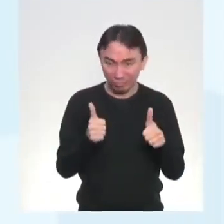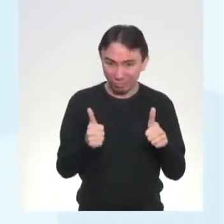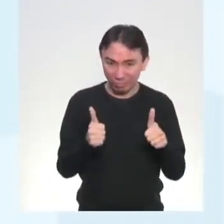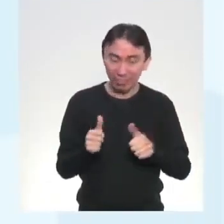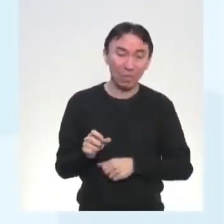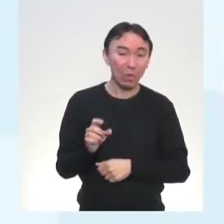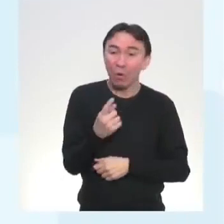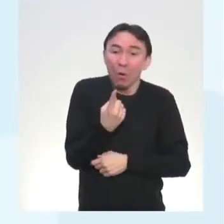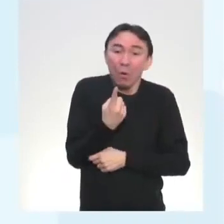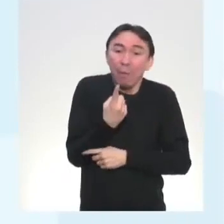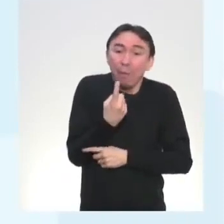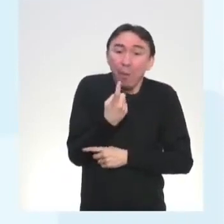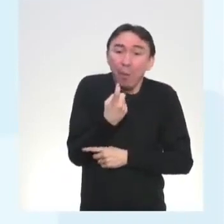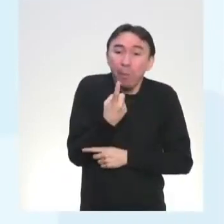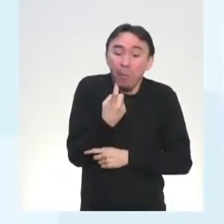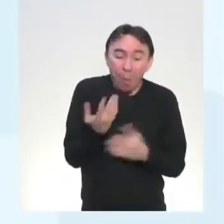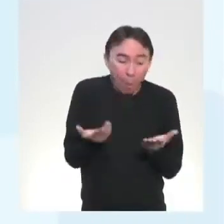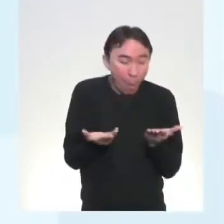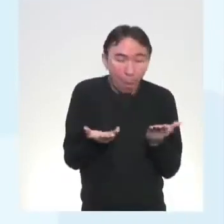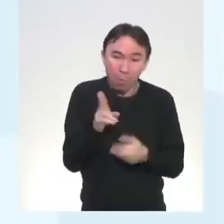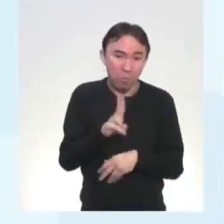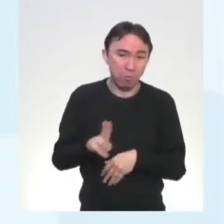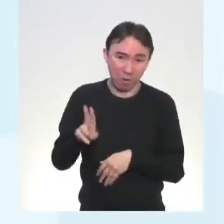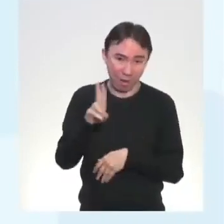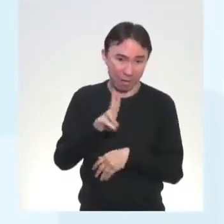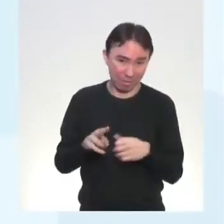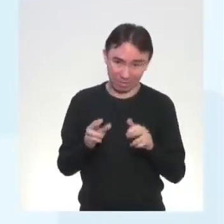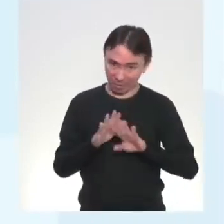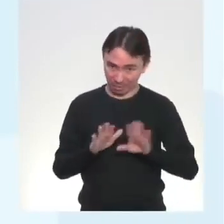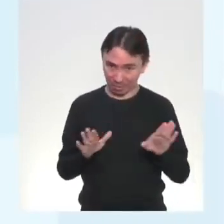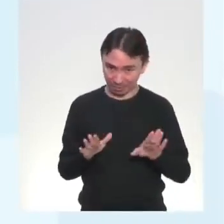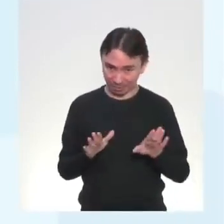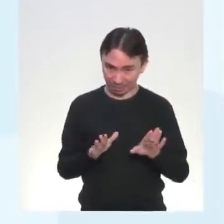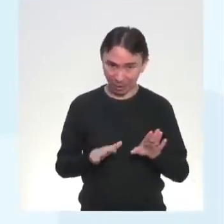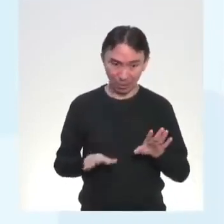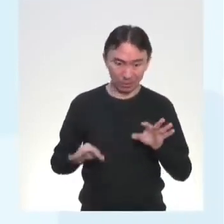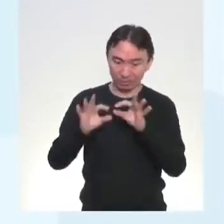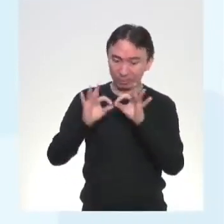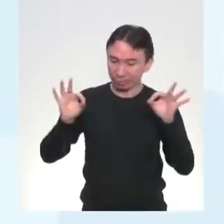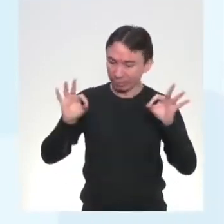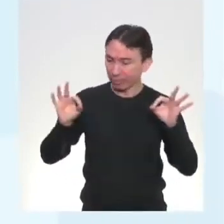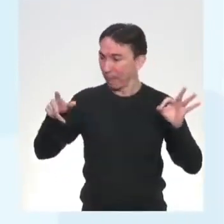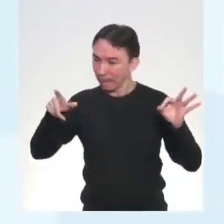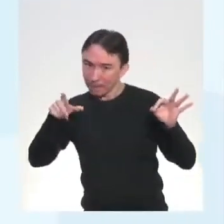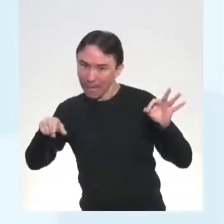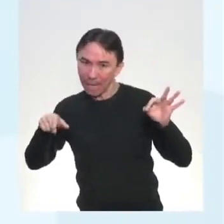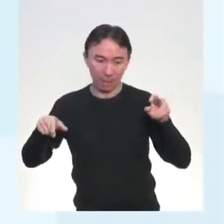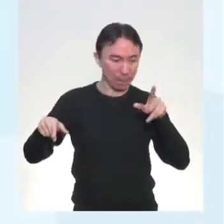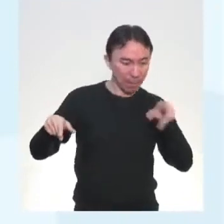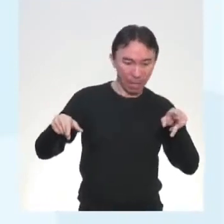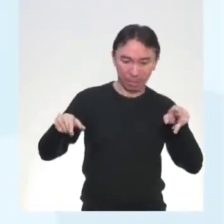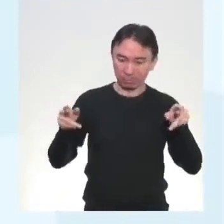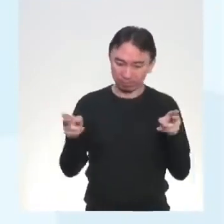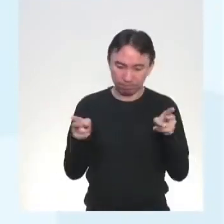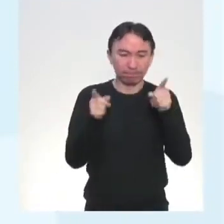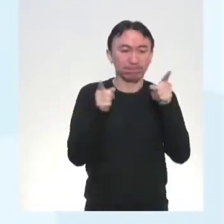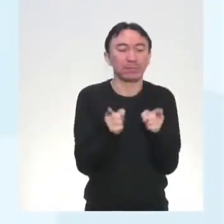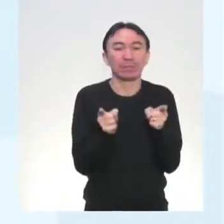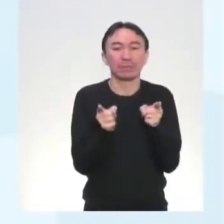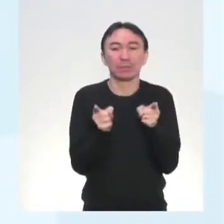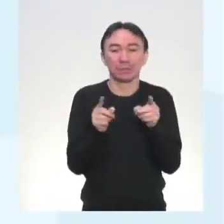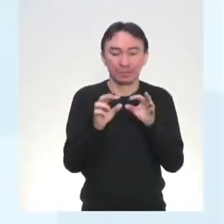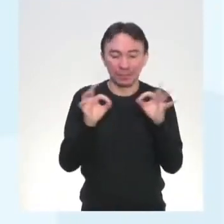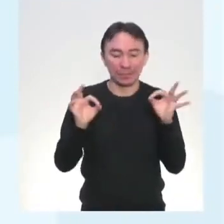é só um que a gente vai utilizar para o nosso trabalho de hoje. Então, eu vou separar ele, ó. Separei, bonitinho. Aqui está o nosso segmento de